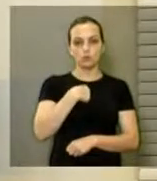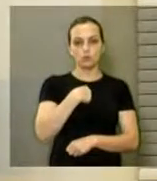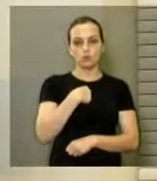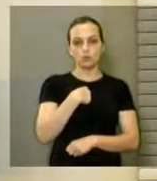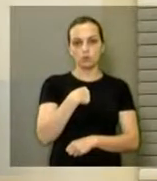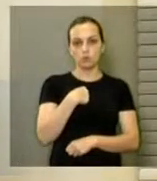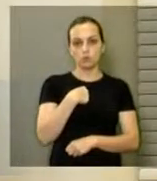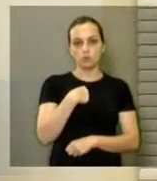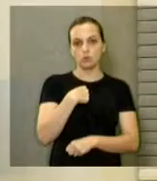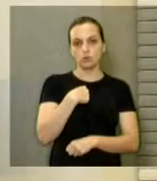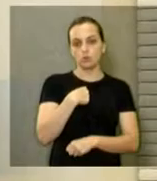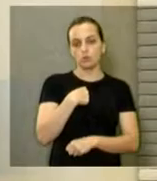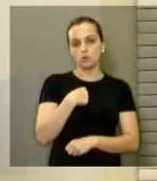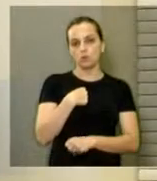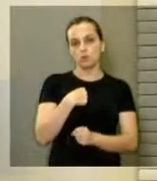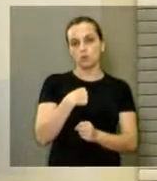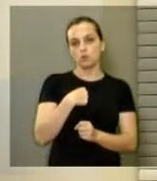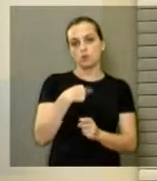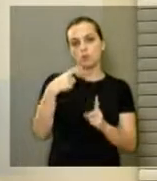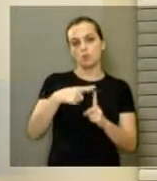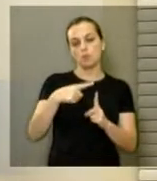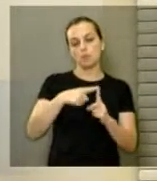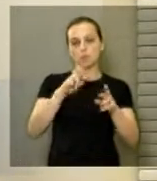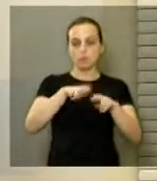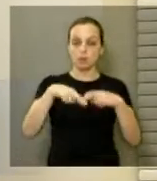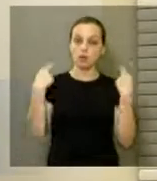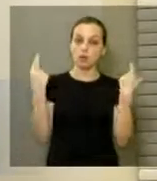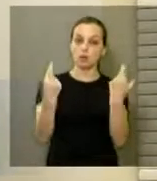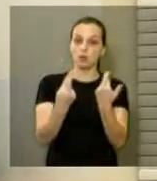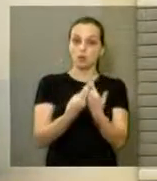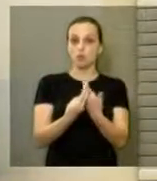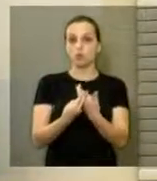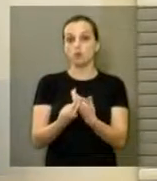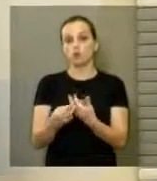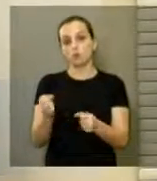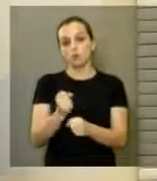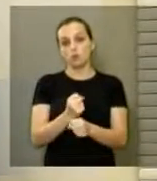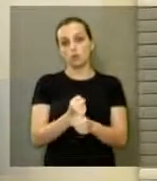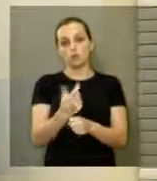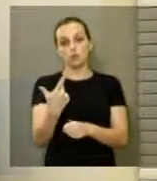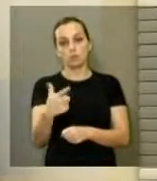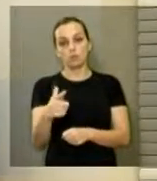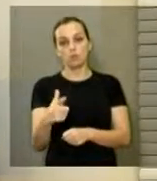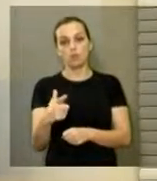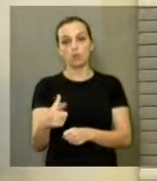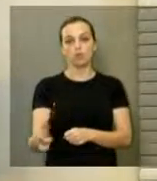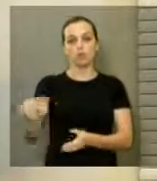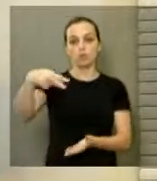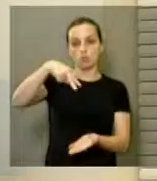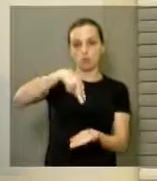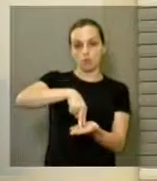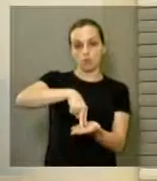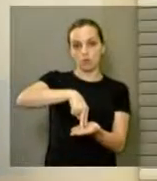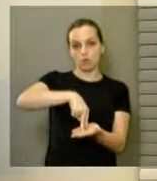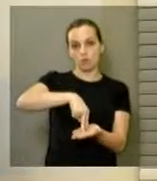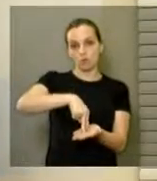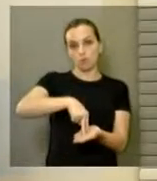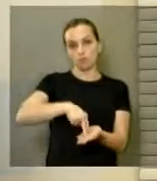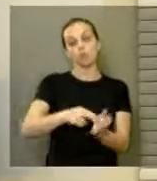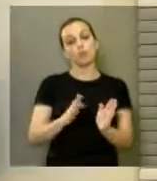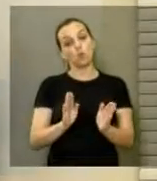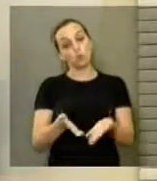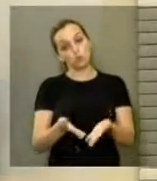Na primeira sessão do ano, não houve tribuna popular e hoje está sendo a